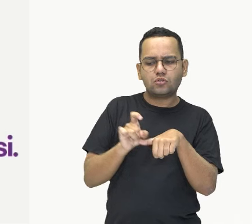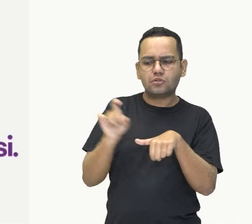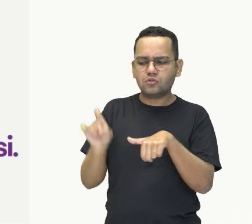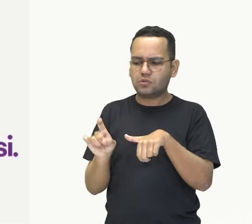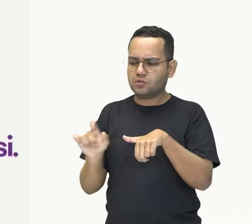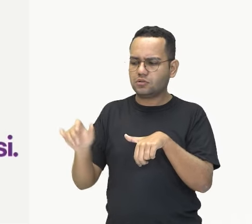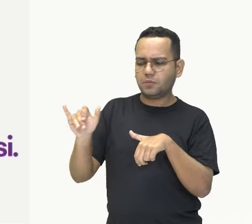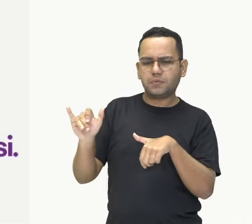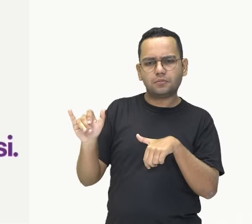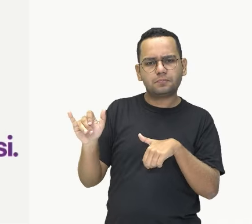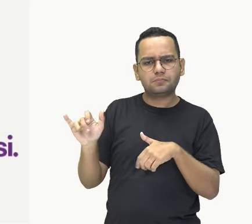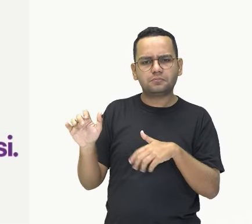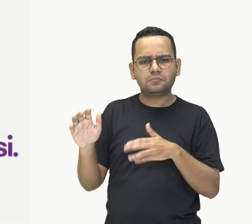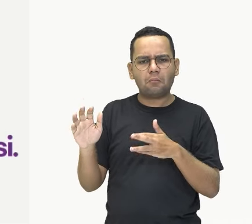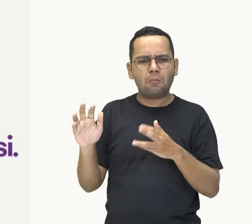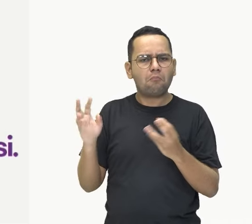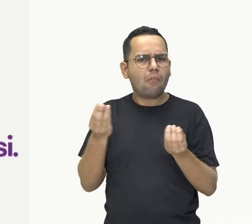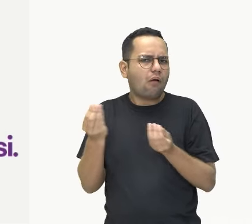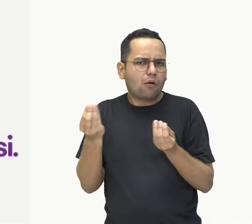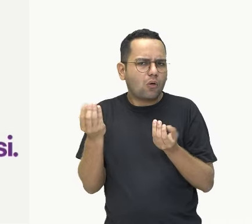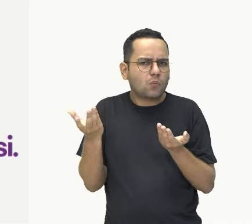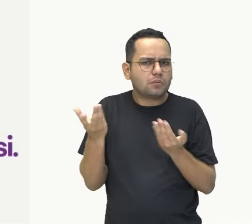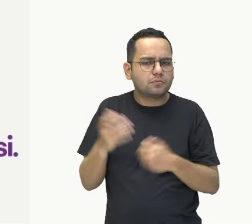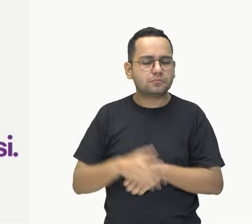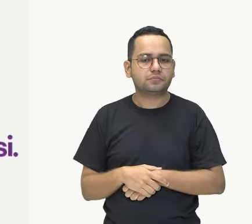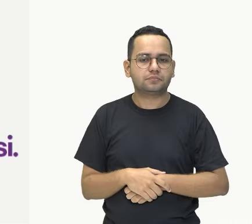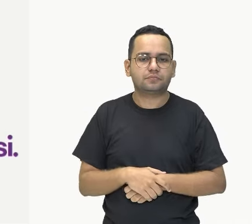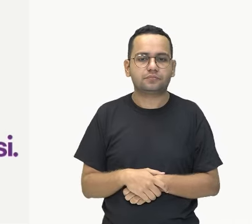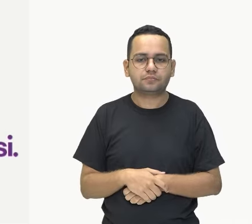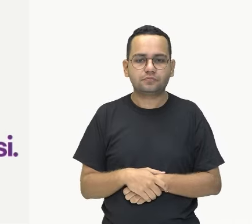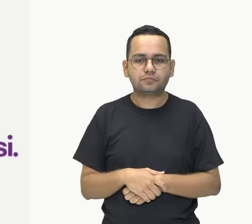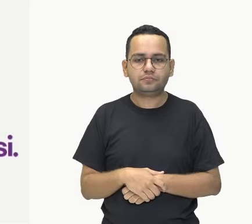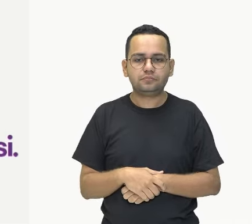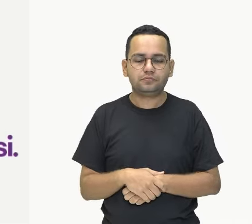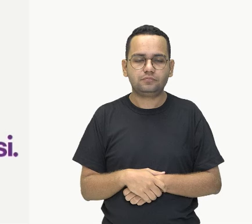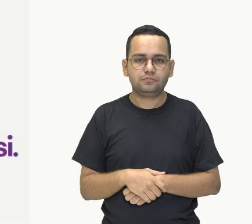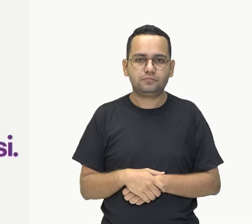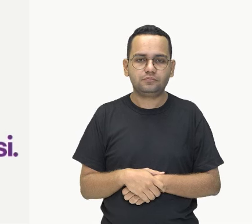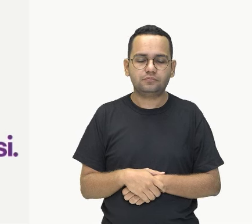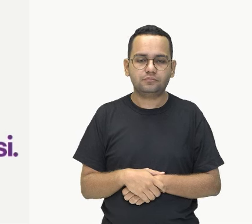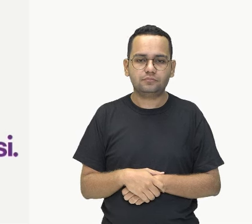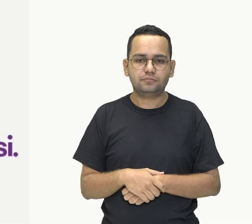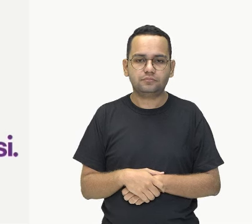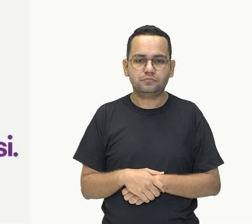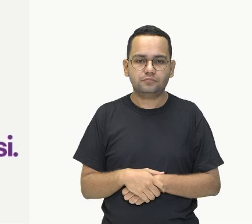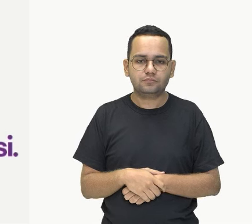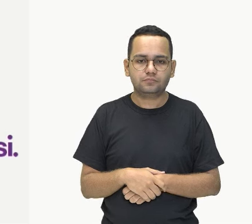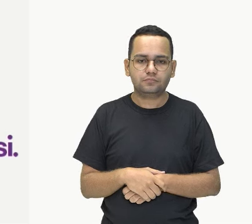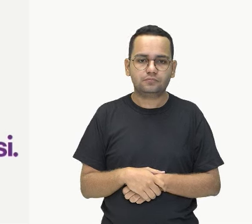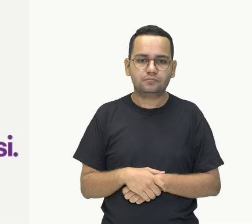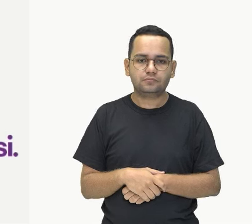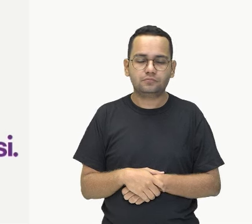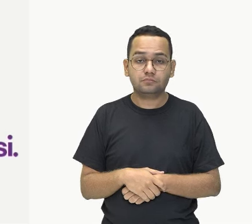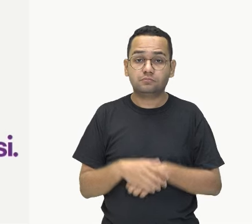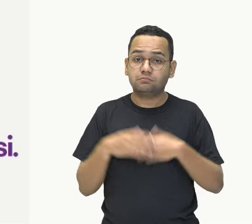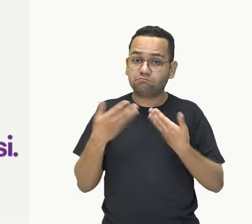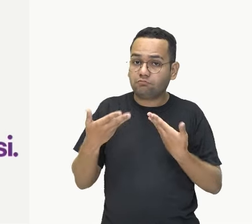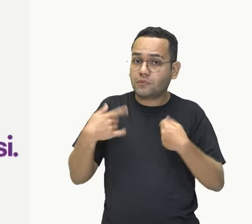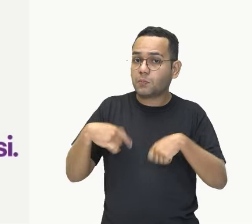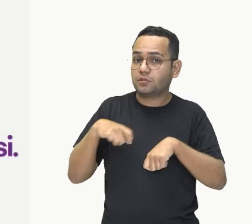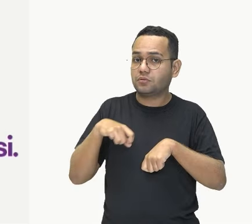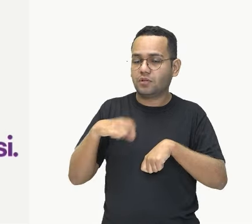y. E agora o que eu faço? Vamos lá. Como eu falei, vamos multiplicar os